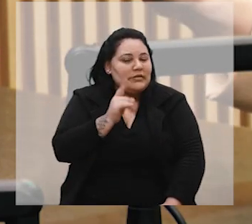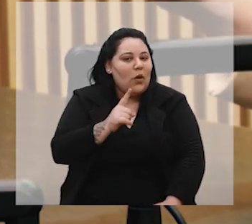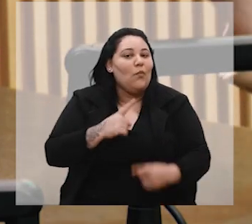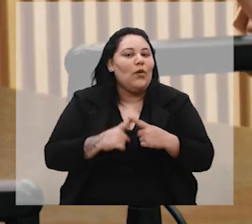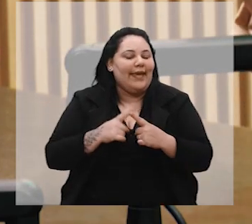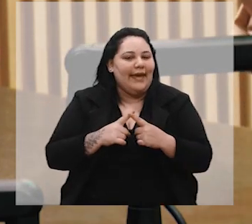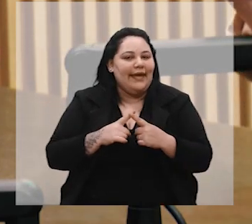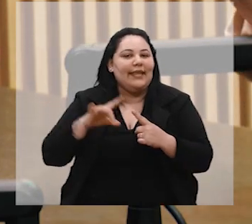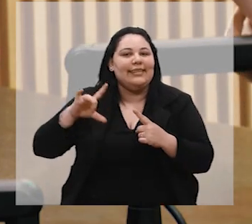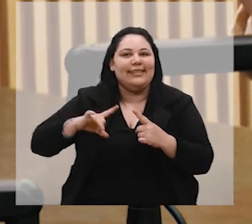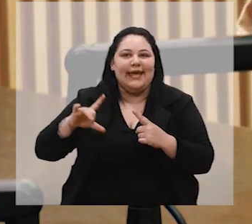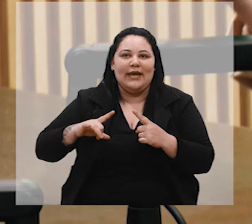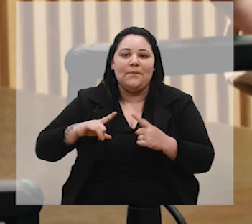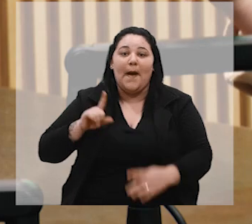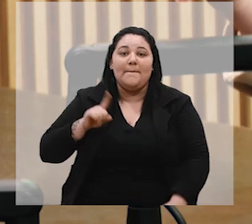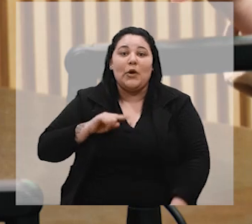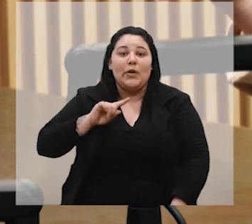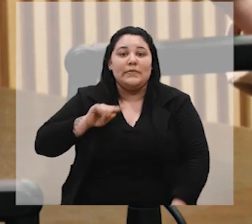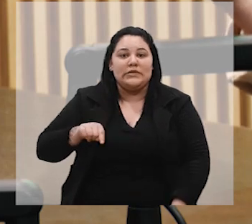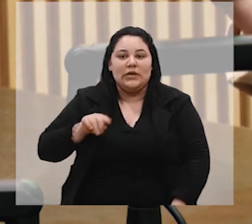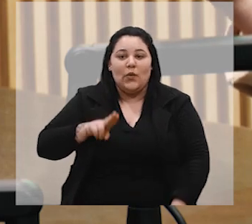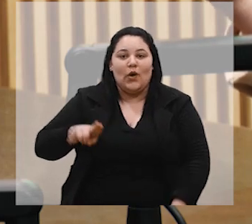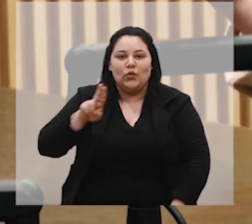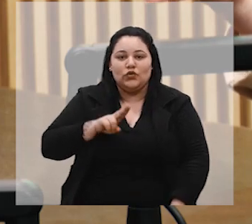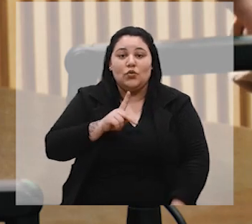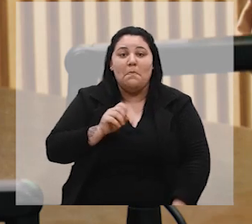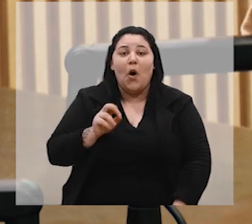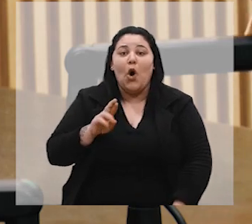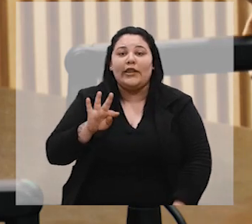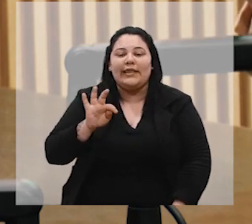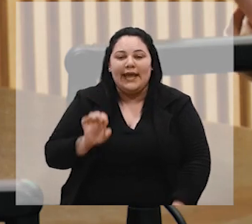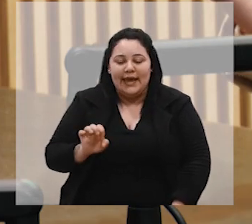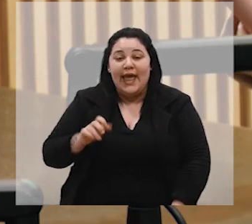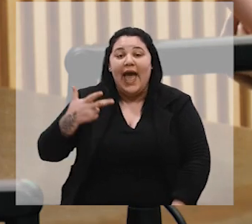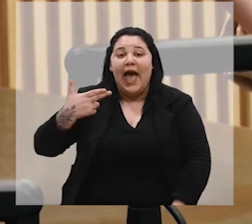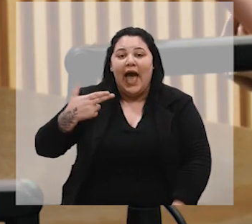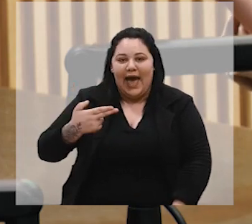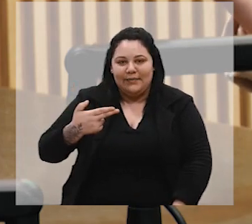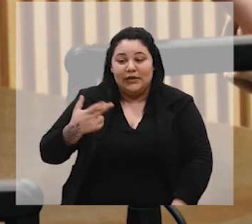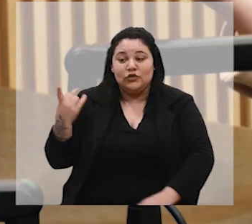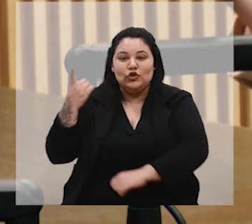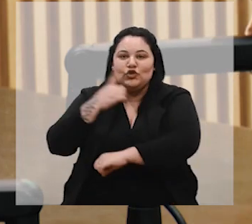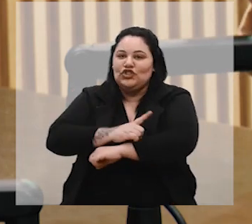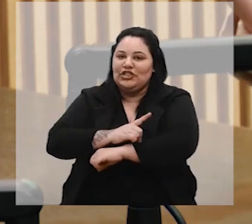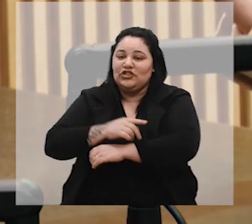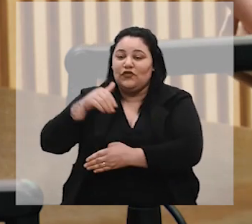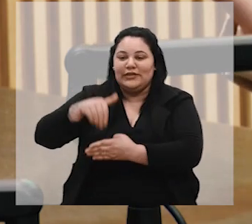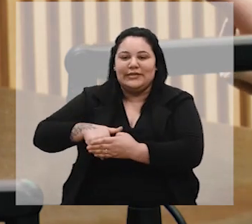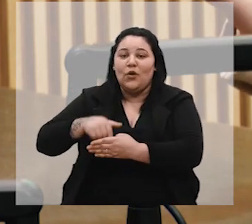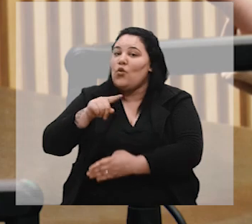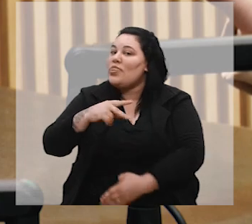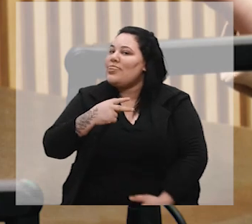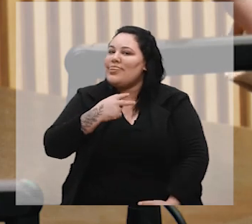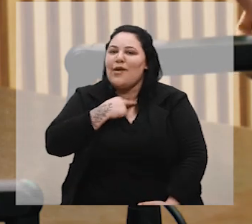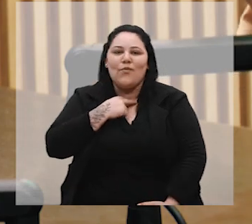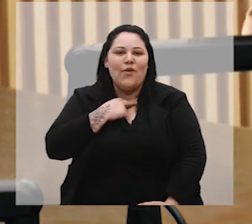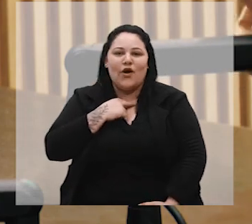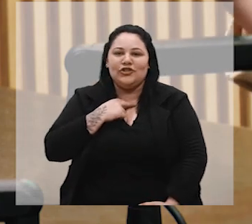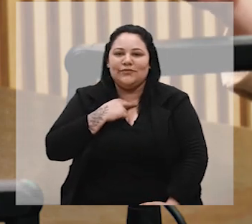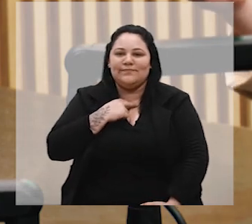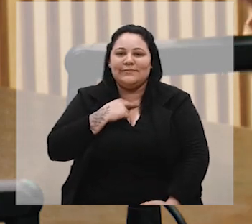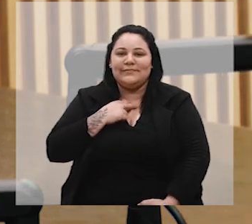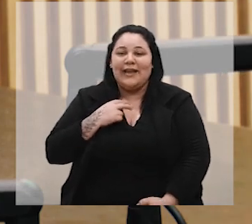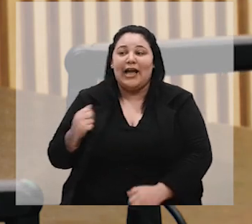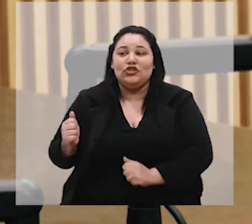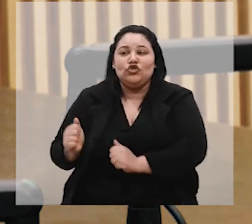atentos porque há uma restrição em relação ao porte de arma, né, nos dias de eleição. Você não pode portar arma. Então,